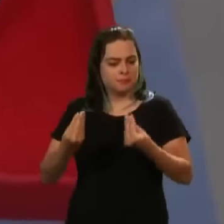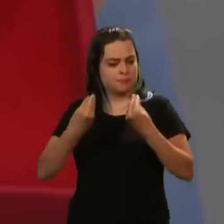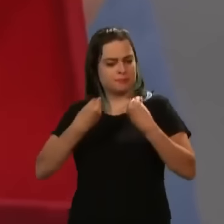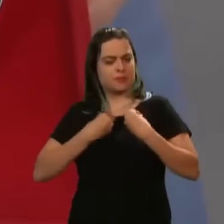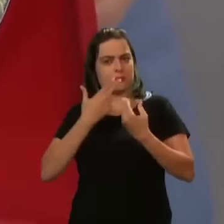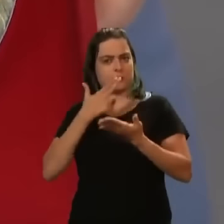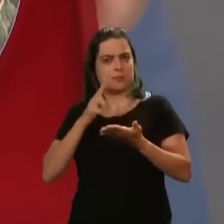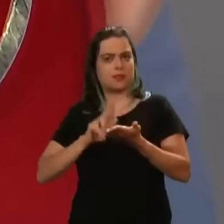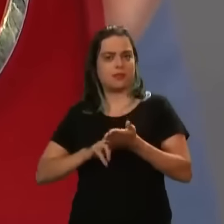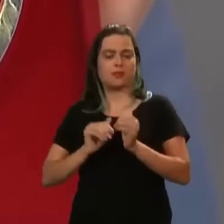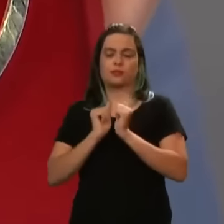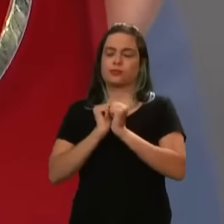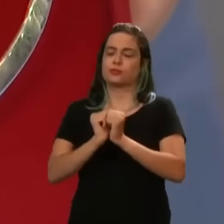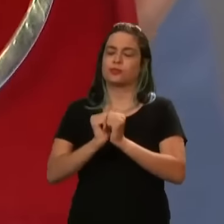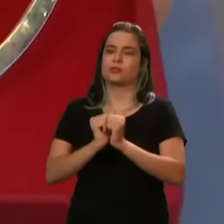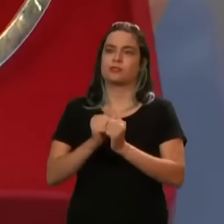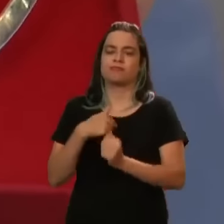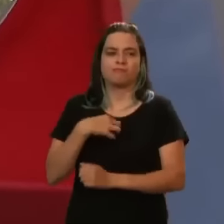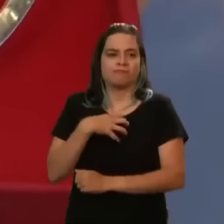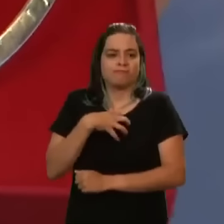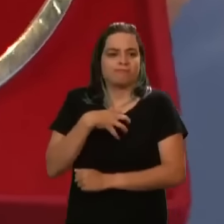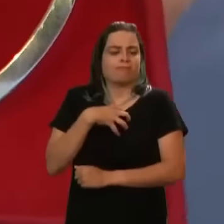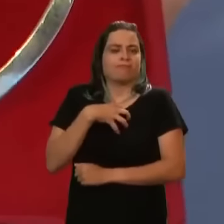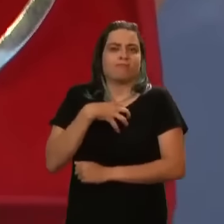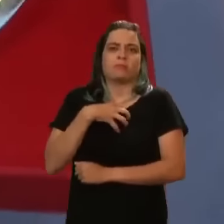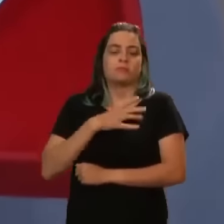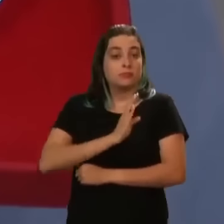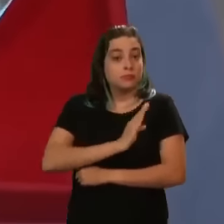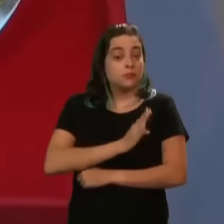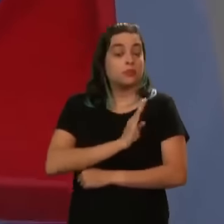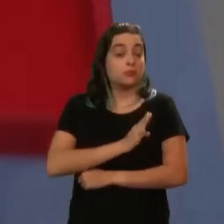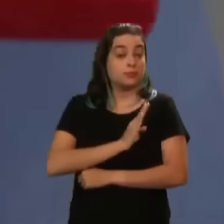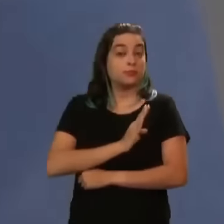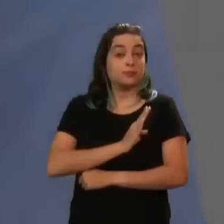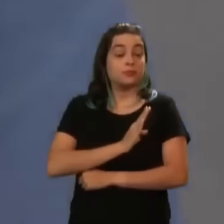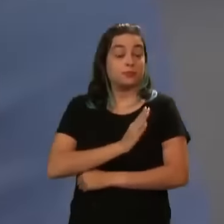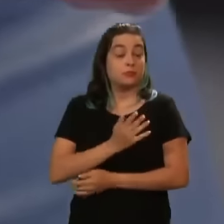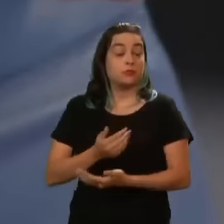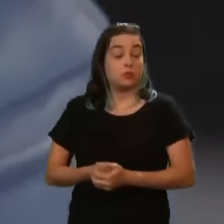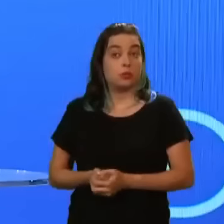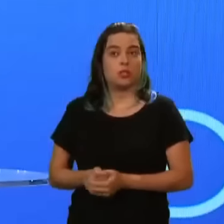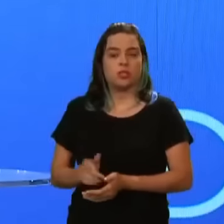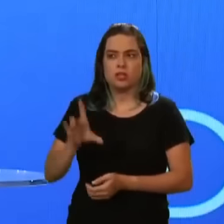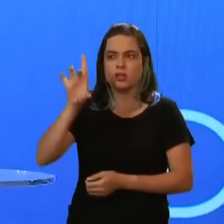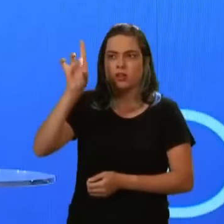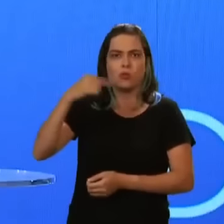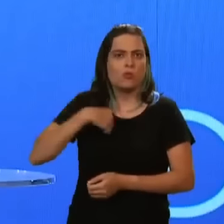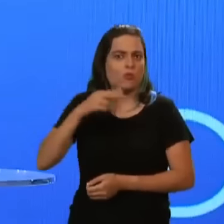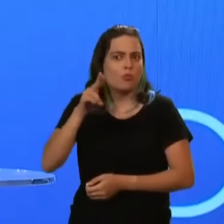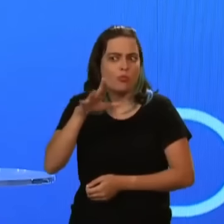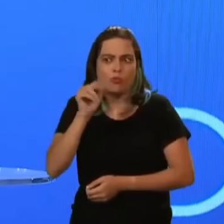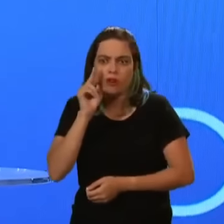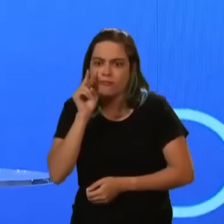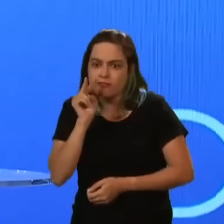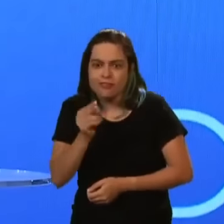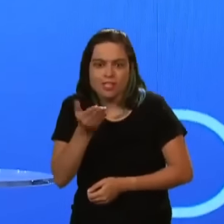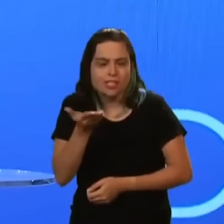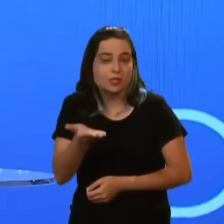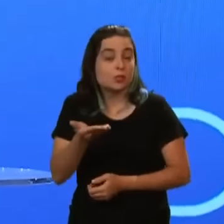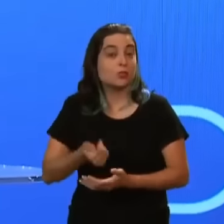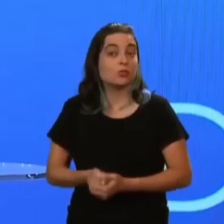cartinha, aquilo tocou tão fundo no meu coração. Eu falei, Deus, eu nunca tinha visto algo assim.